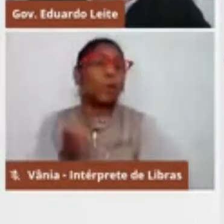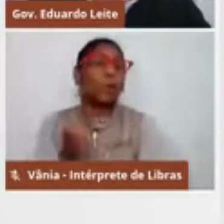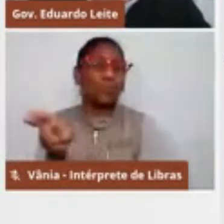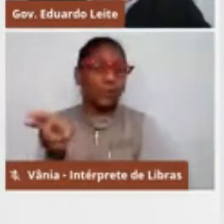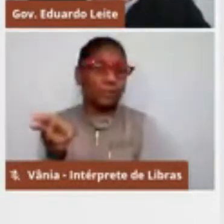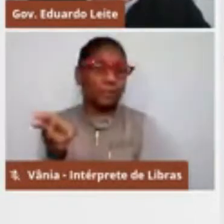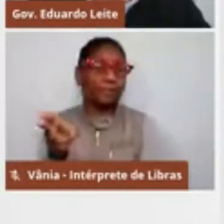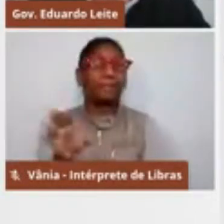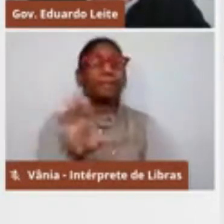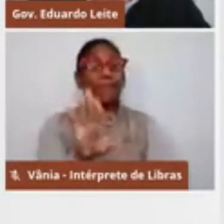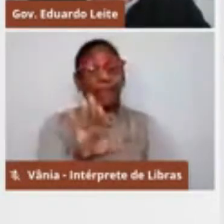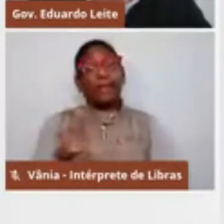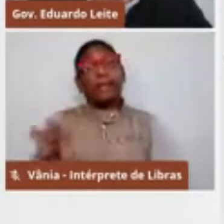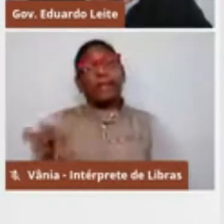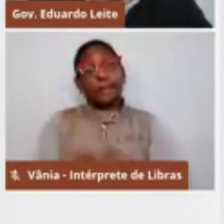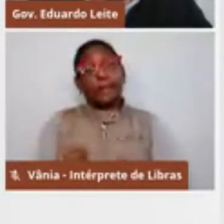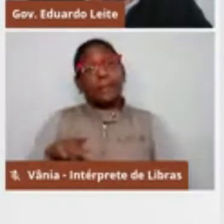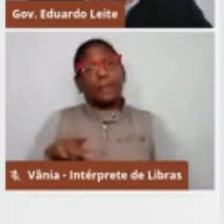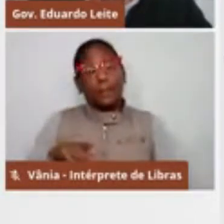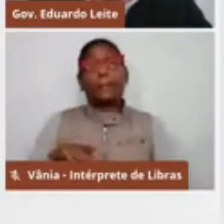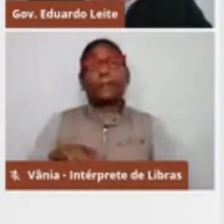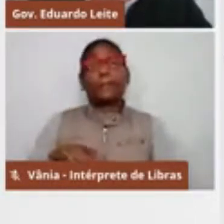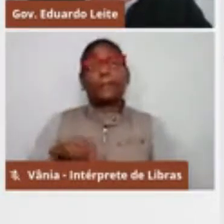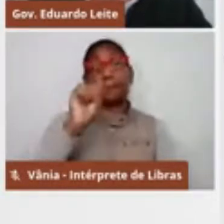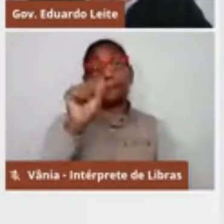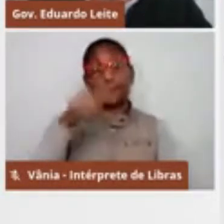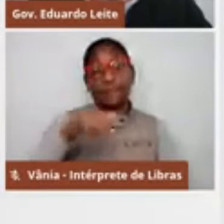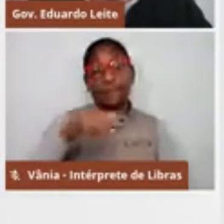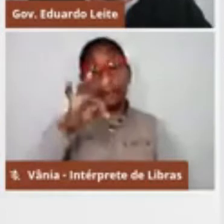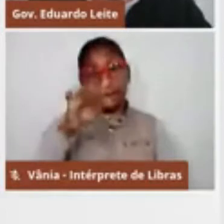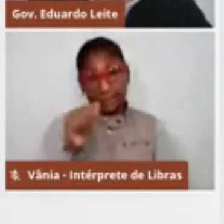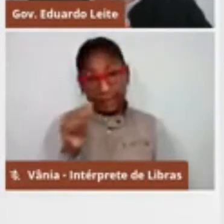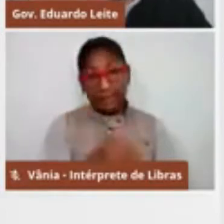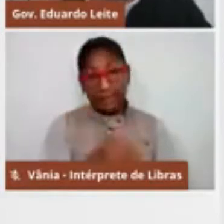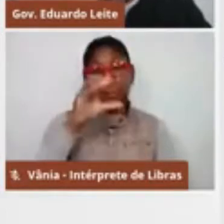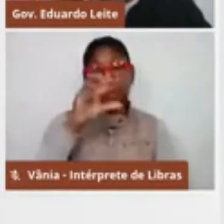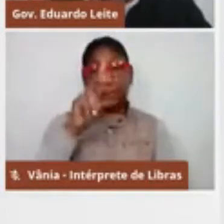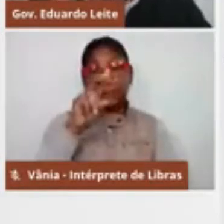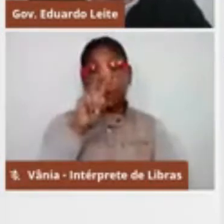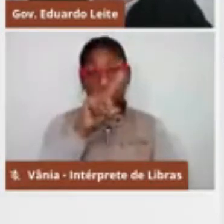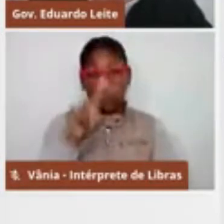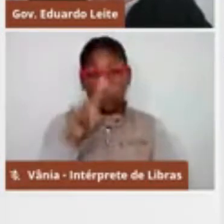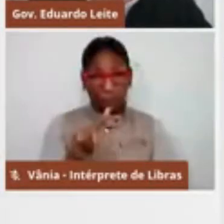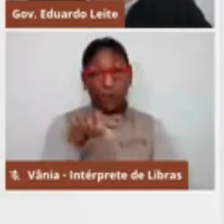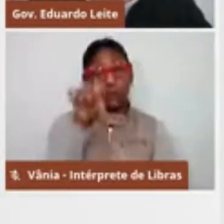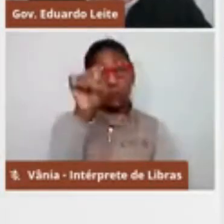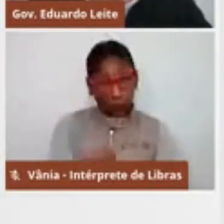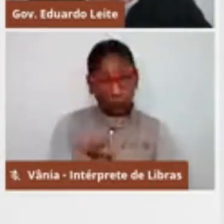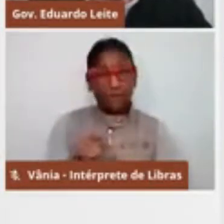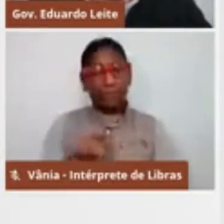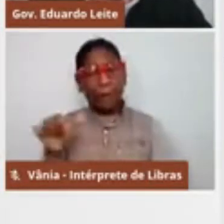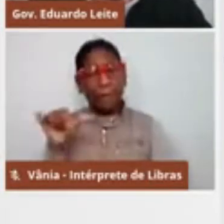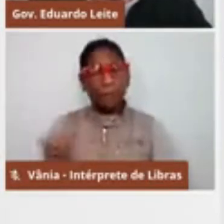Nós temos, além disso, a região de Santa Cruz do Sul, que teve uma oscilação também ali de 8